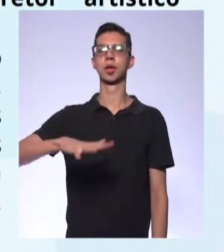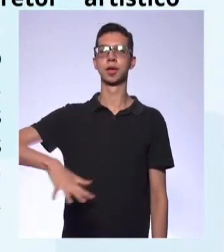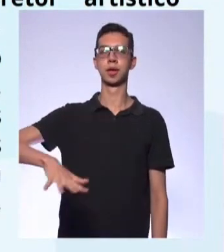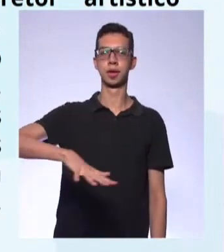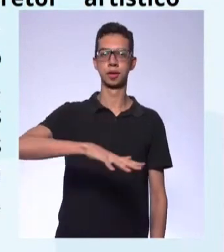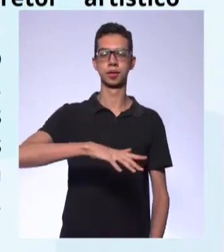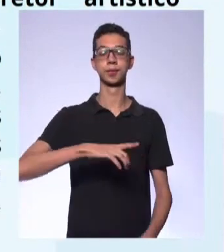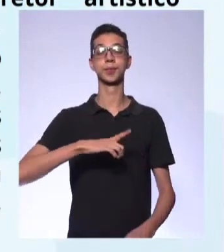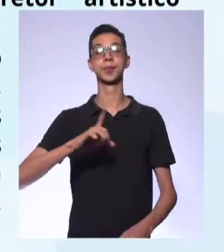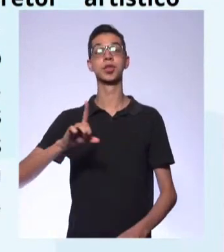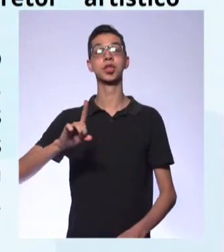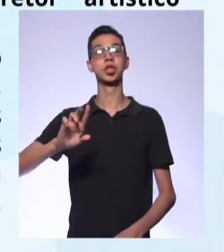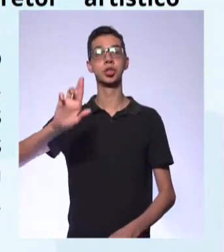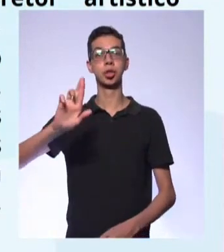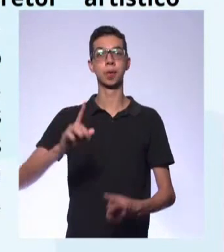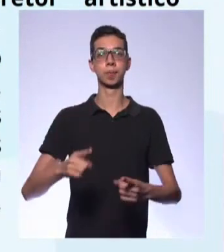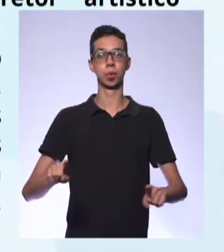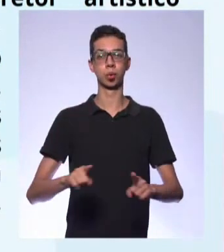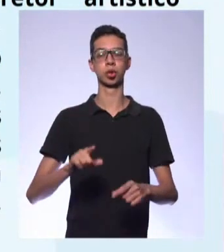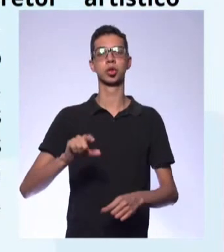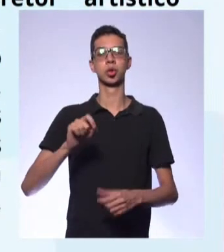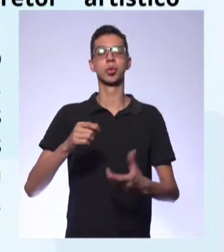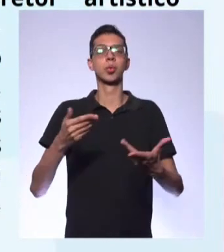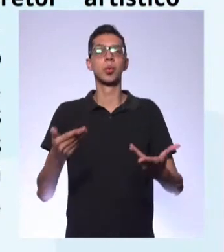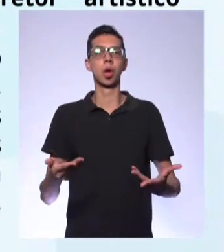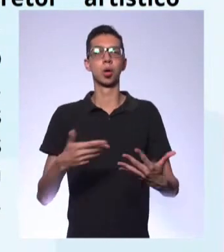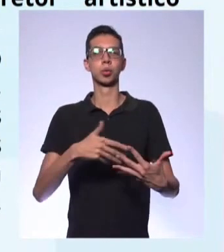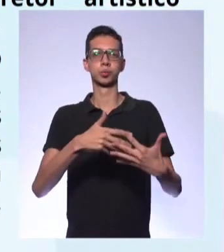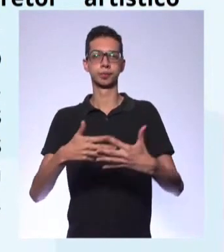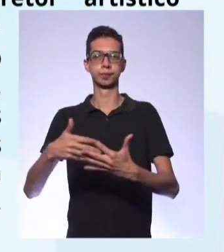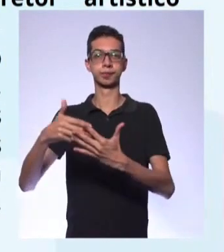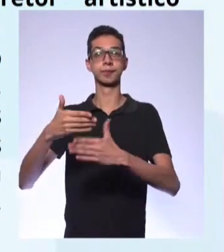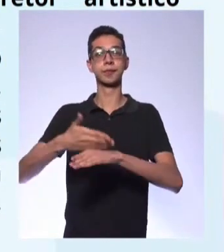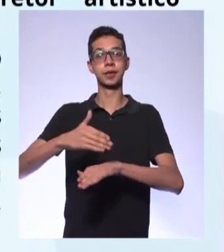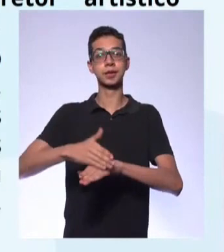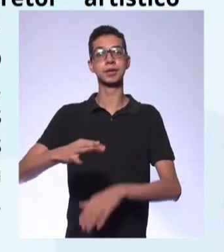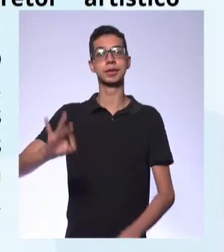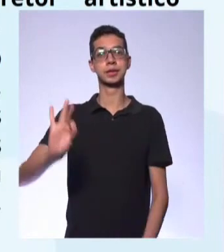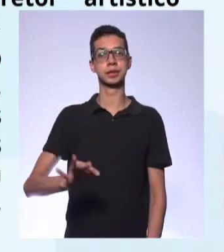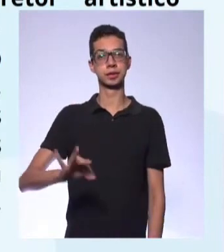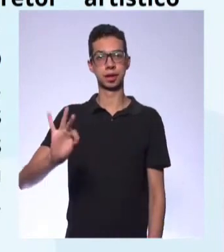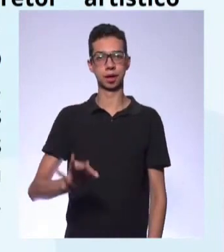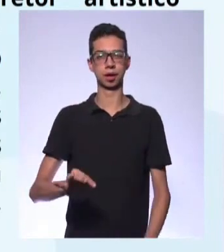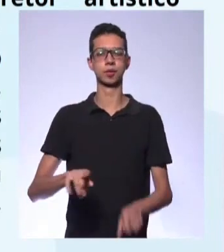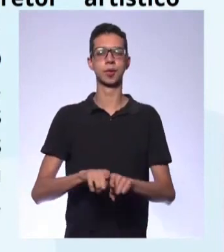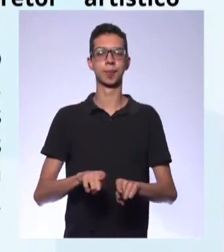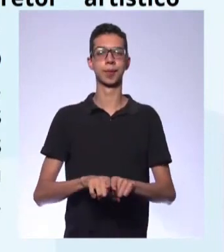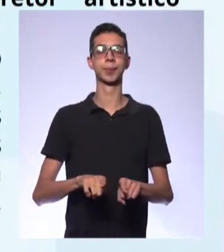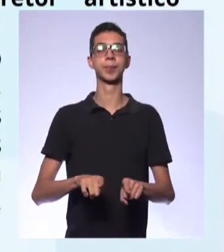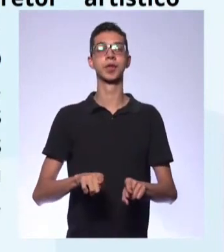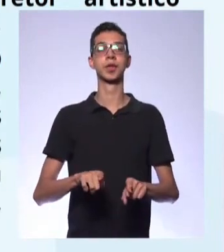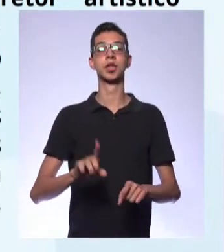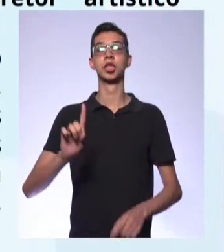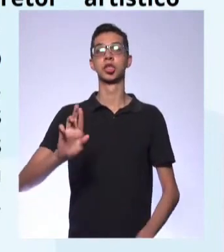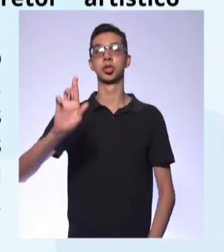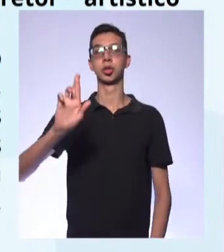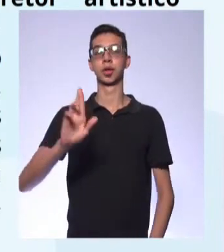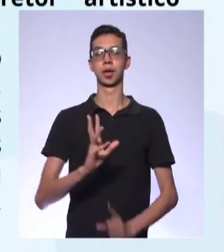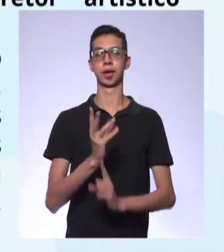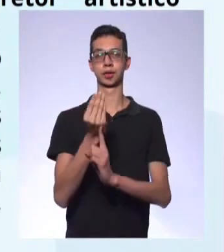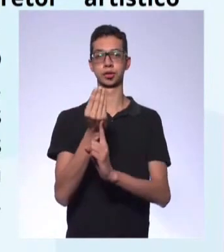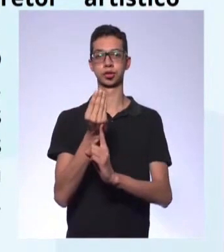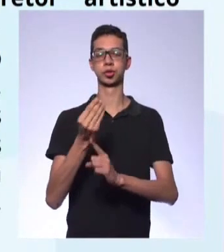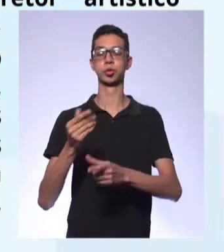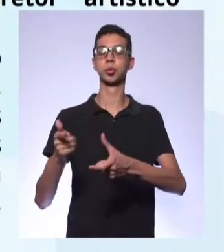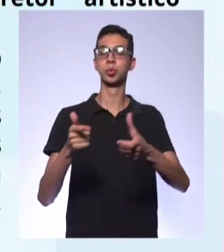Diretor musical, que ele escolhe sempre repertório e cuida da parte de ensaios. O diretor artístico, que é responsável pelo conceito de um espetáculo